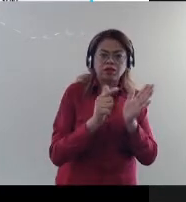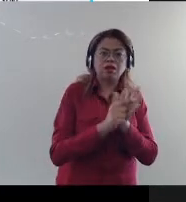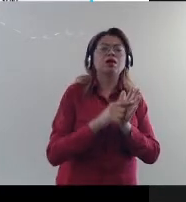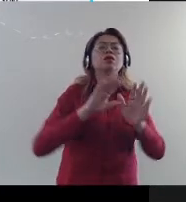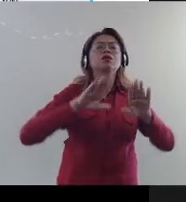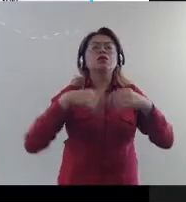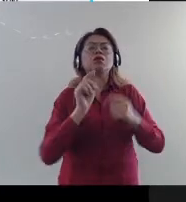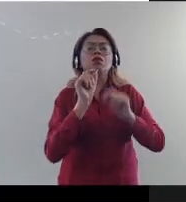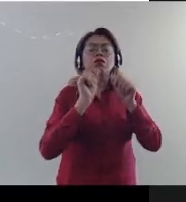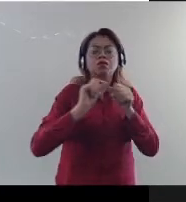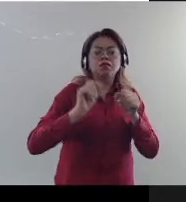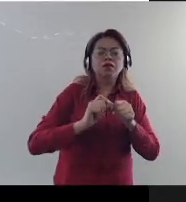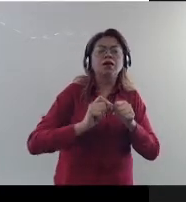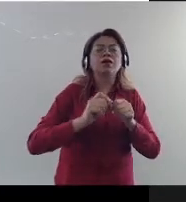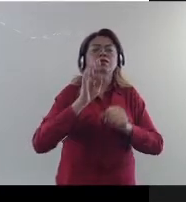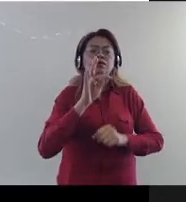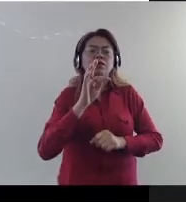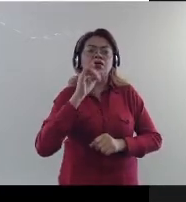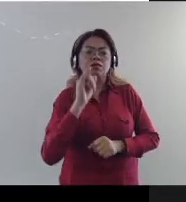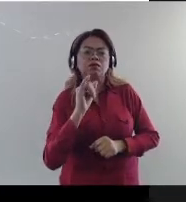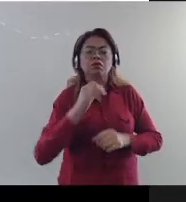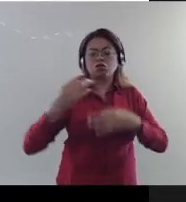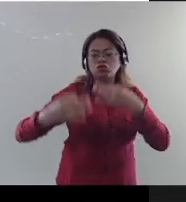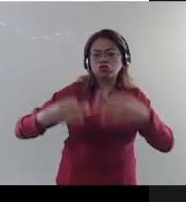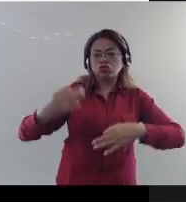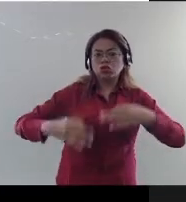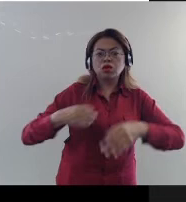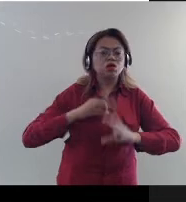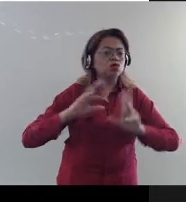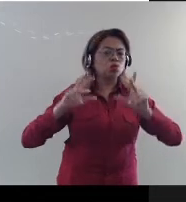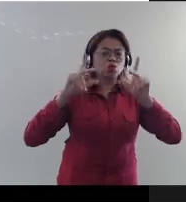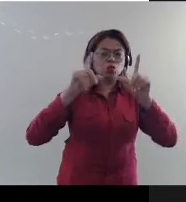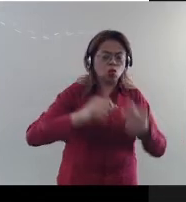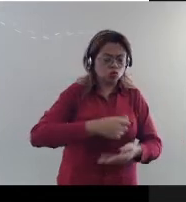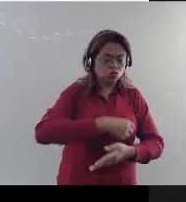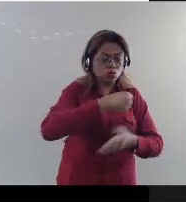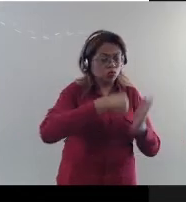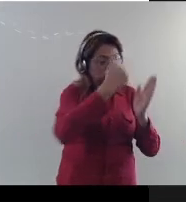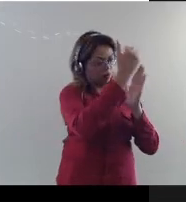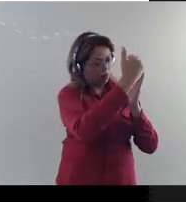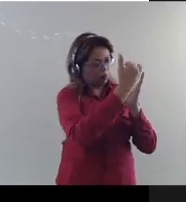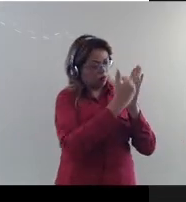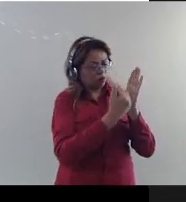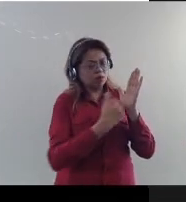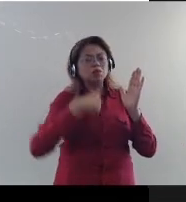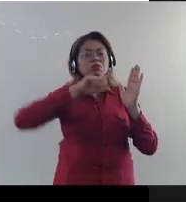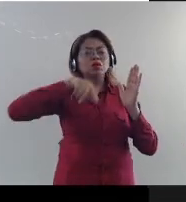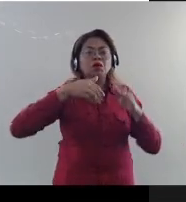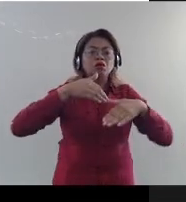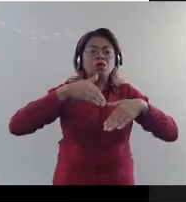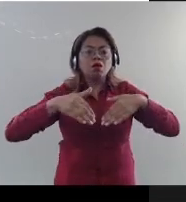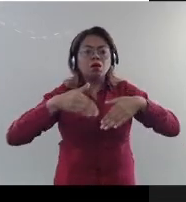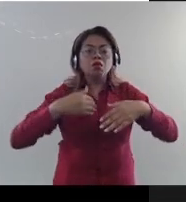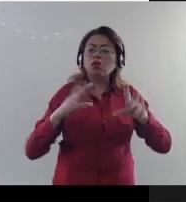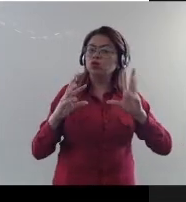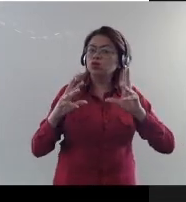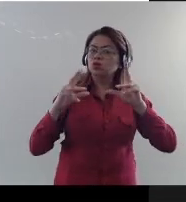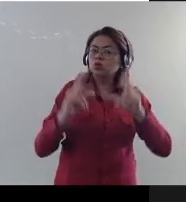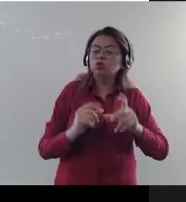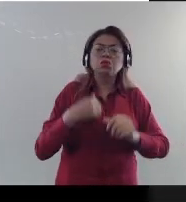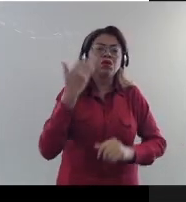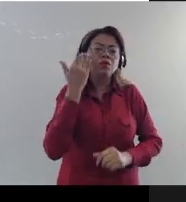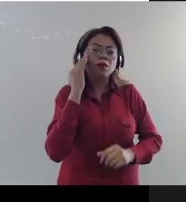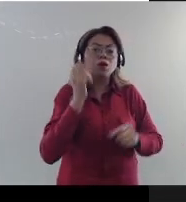TI, jurídico, compliance, né? Todos os mapas de dados aí com robôs para entender onde estão os dados das pessoas,